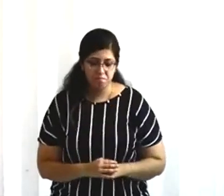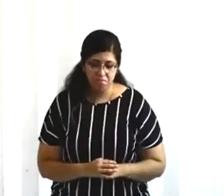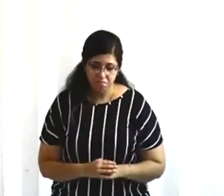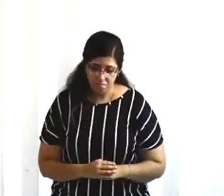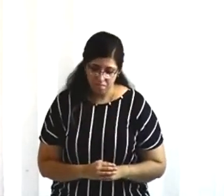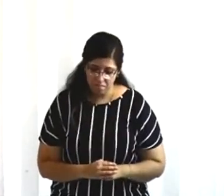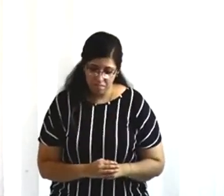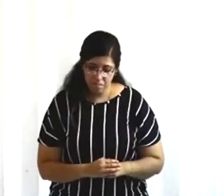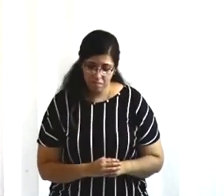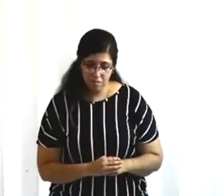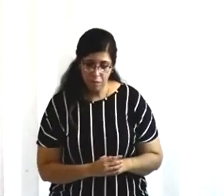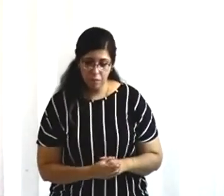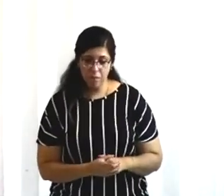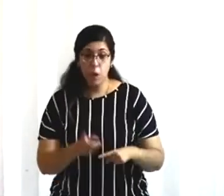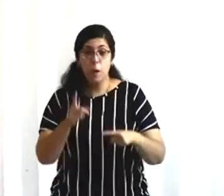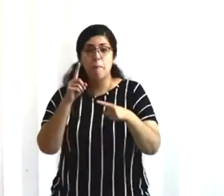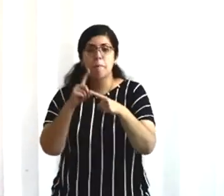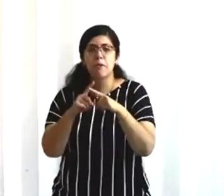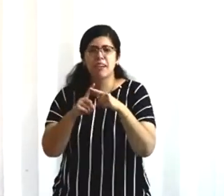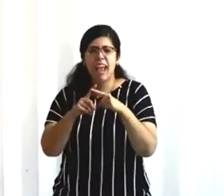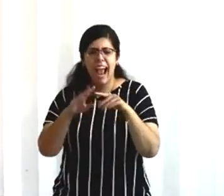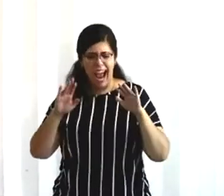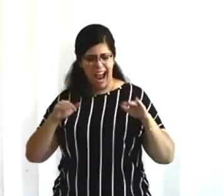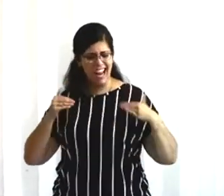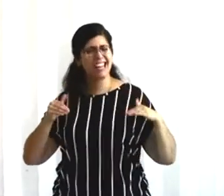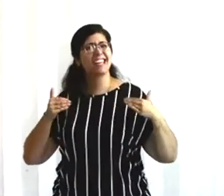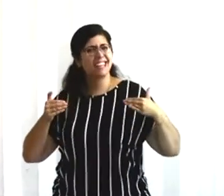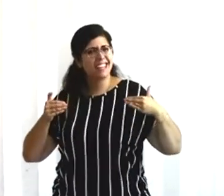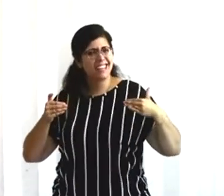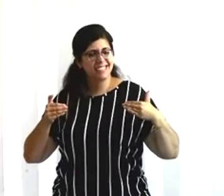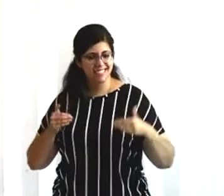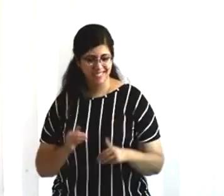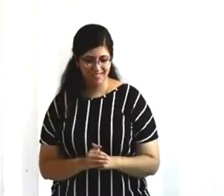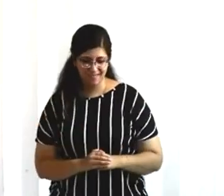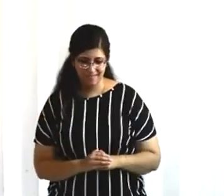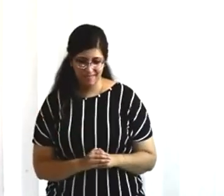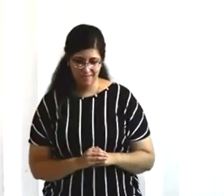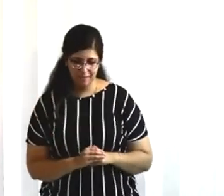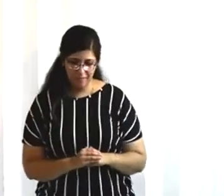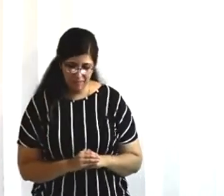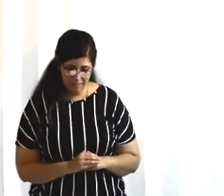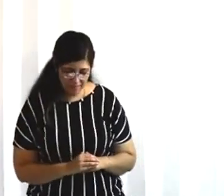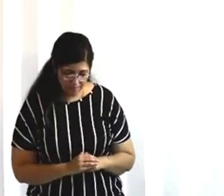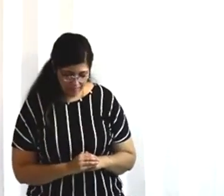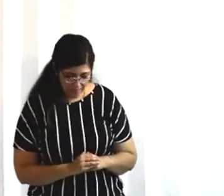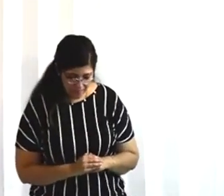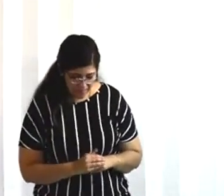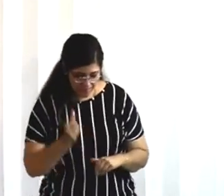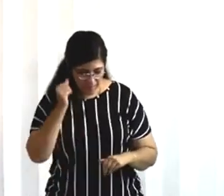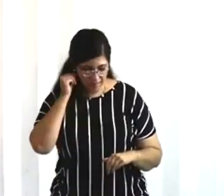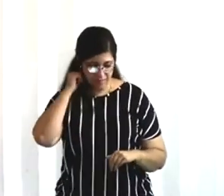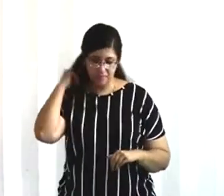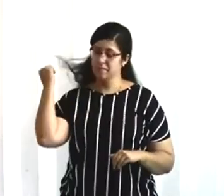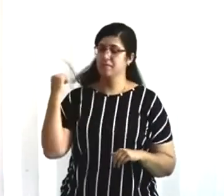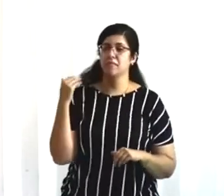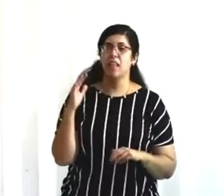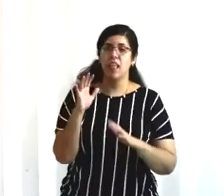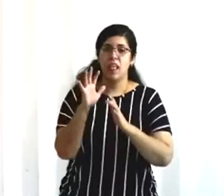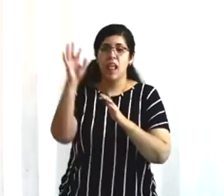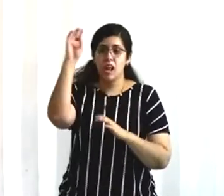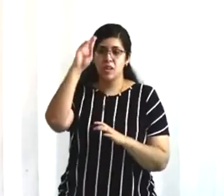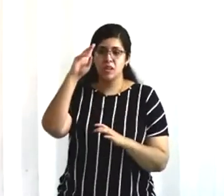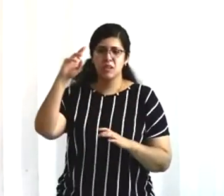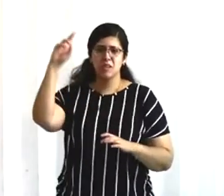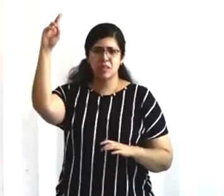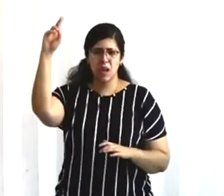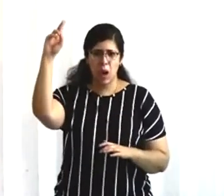do regozijo, e essa causa é a libertação. O Senhor quebra o jugo que pesava sobre eles, a